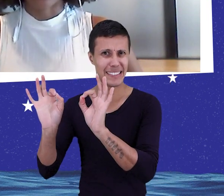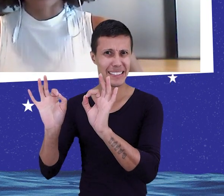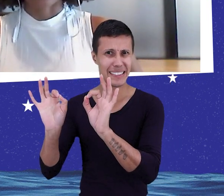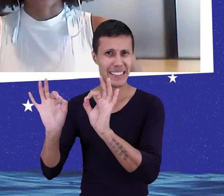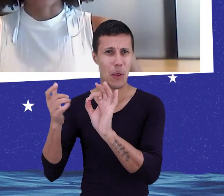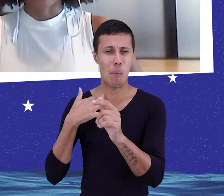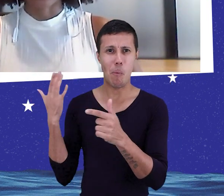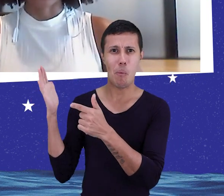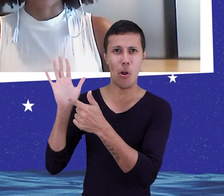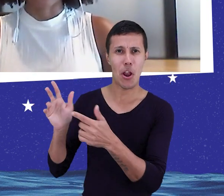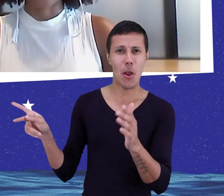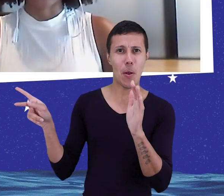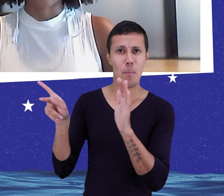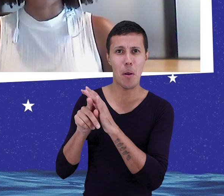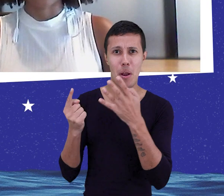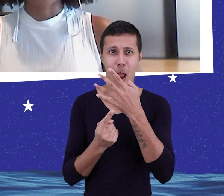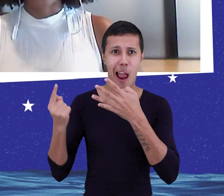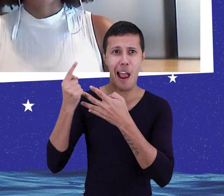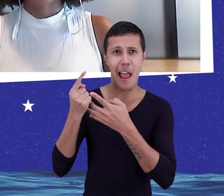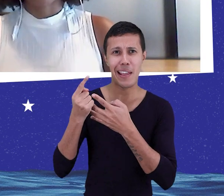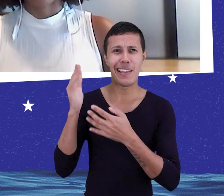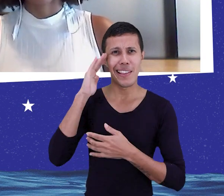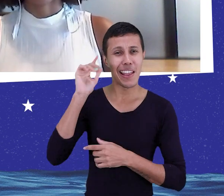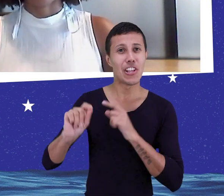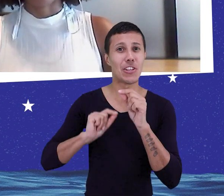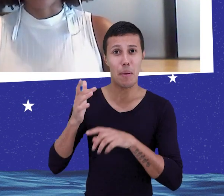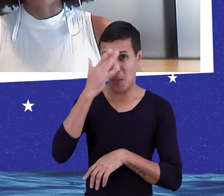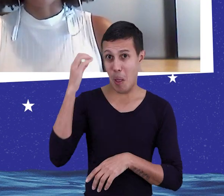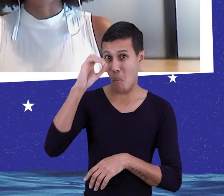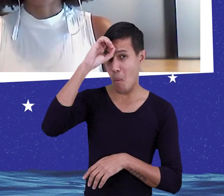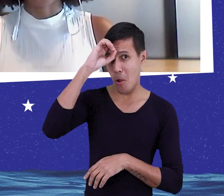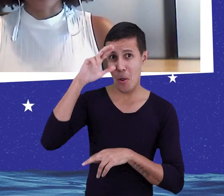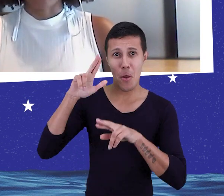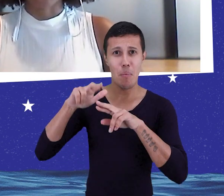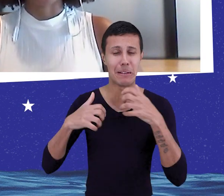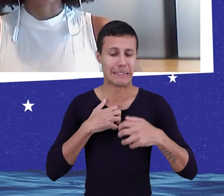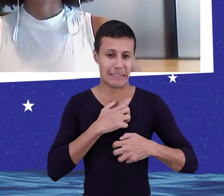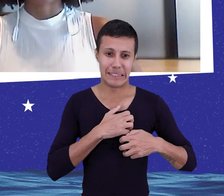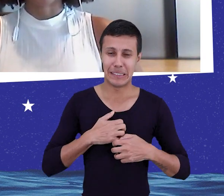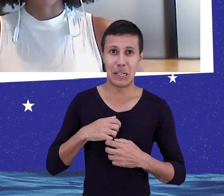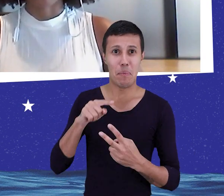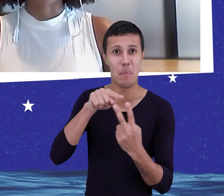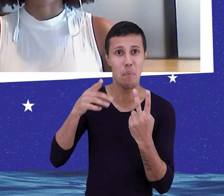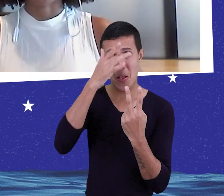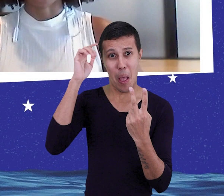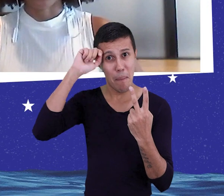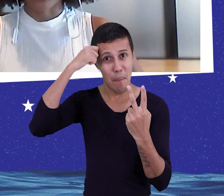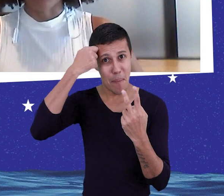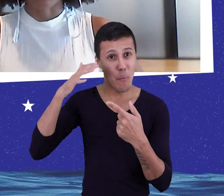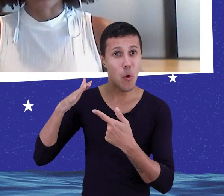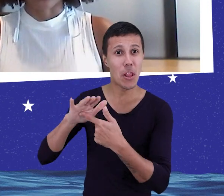alguma apresentação da Única Instância, e a gente entende que às vezes a pessoa nem sabe, né? Porque que ela tá tão desconfortável com 2 pessoas pretas fazendo a apresentação